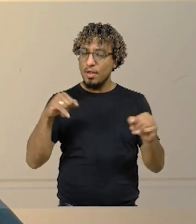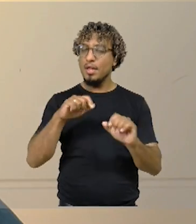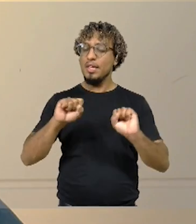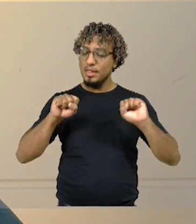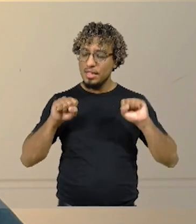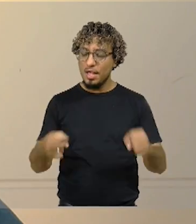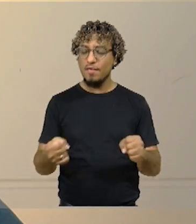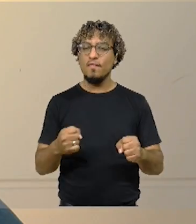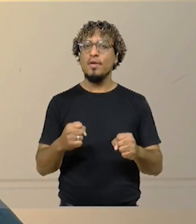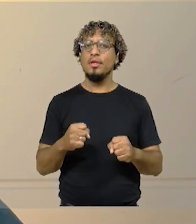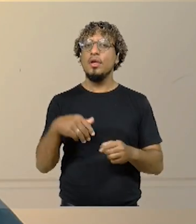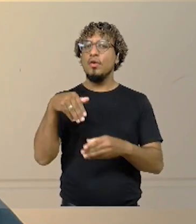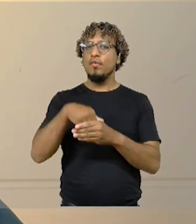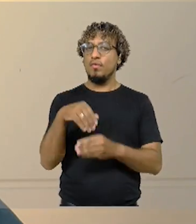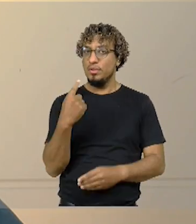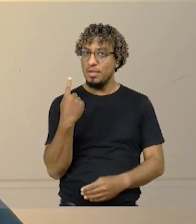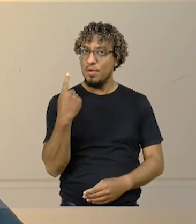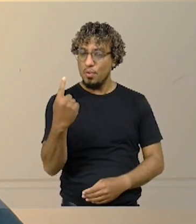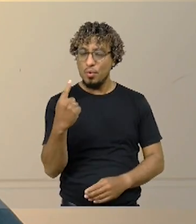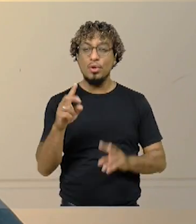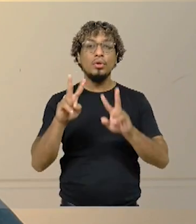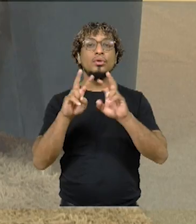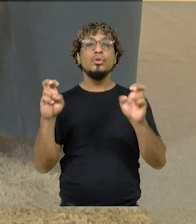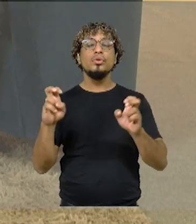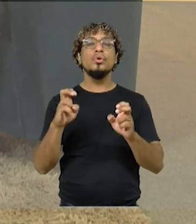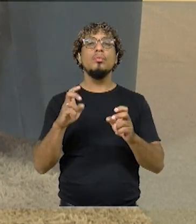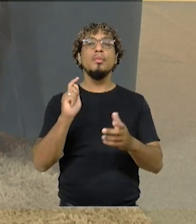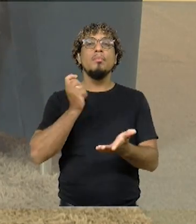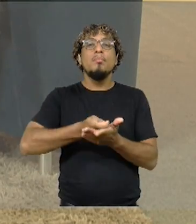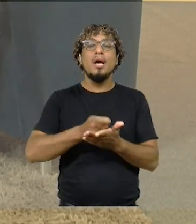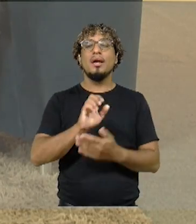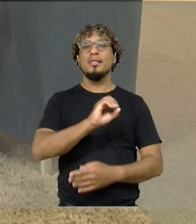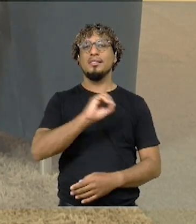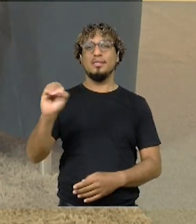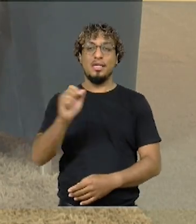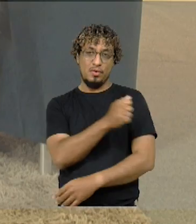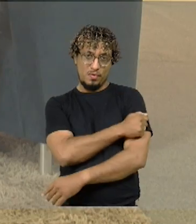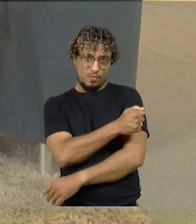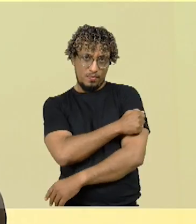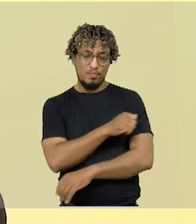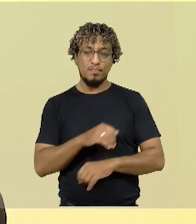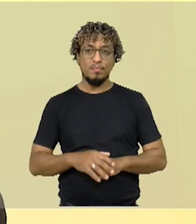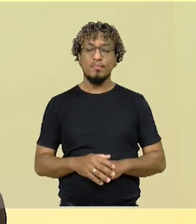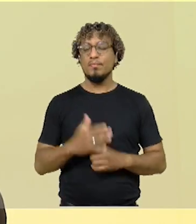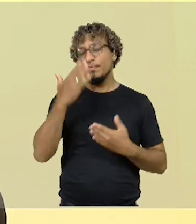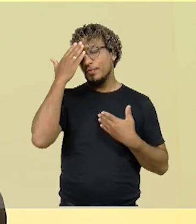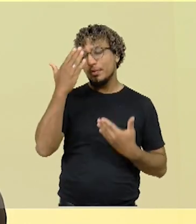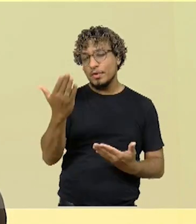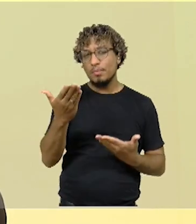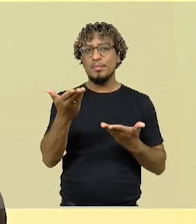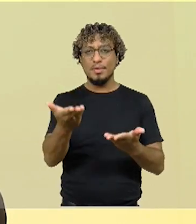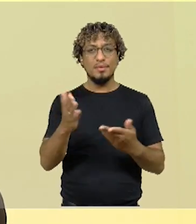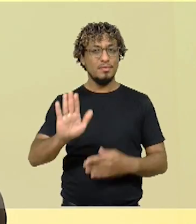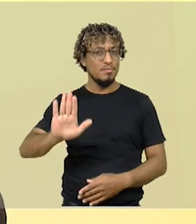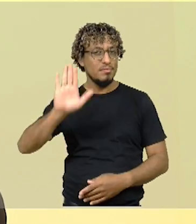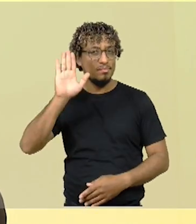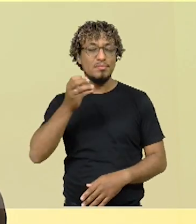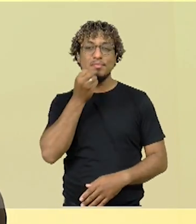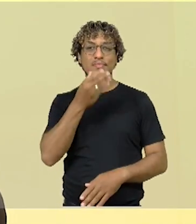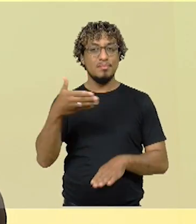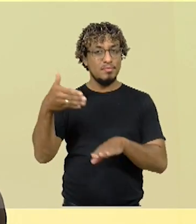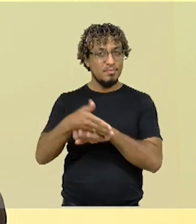esses espaços são muito importantes, principalmente para nós que não temos o horário oficial, né, de TV e rádio, não temos os milhões aí que os outros